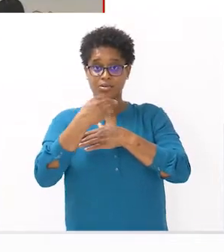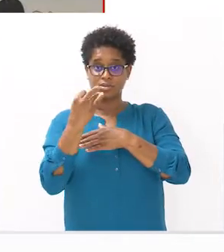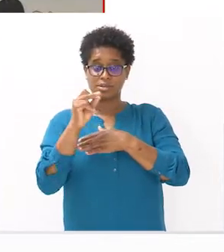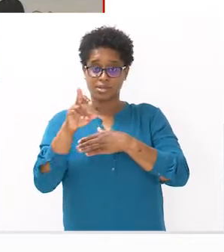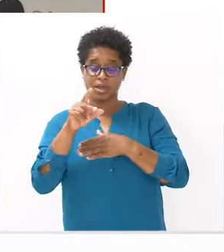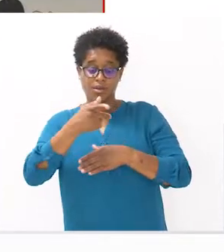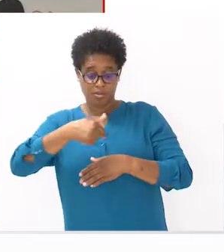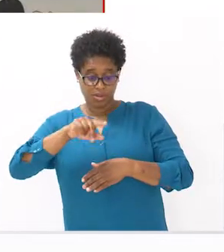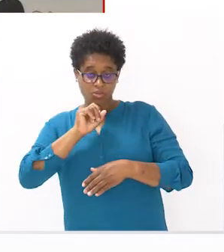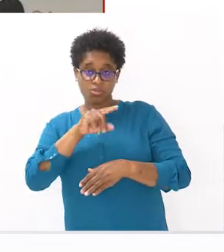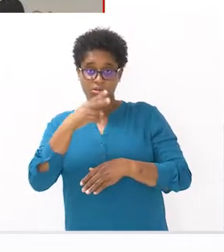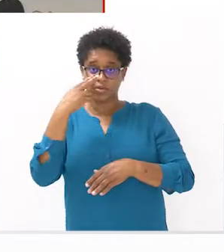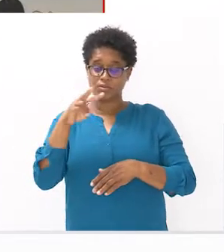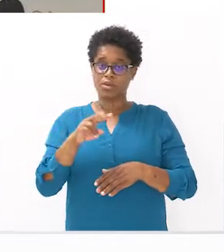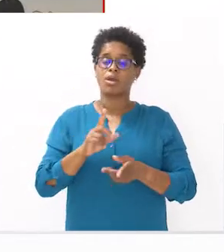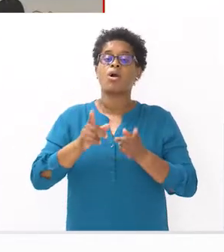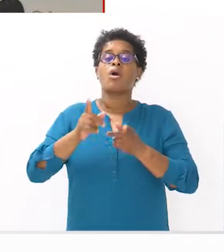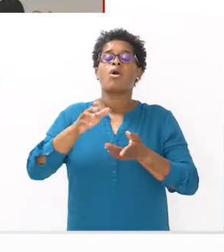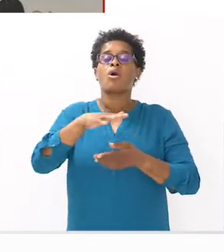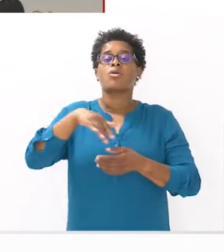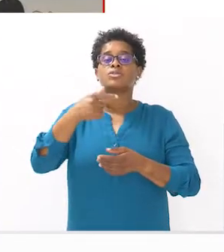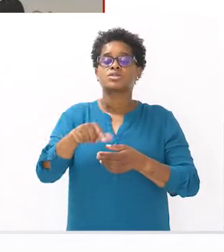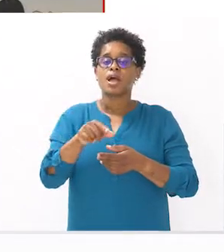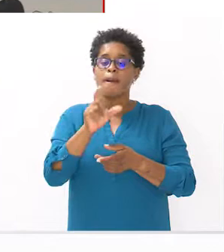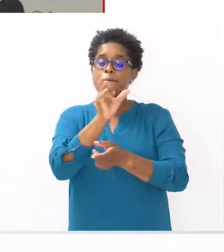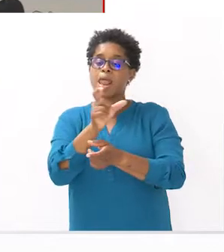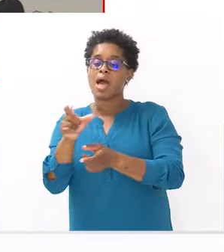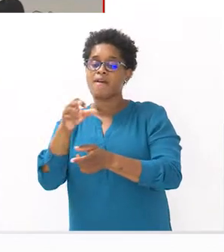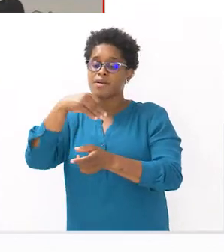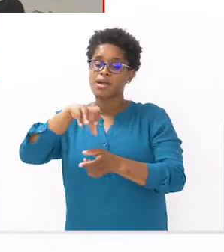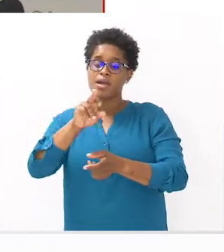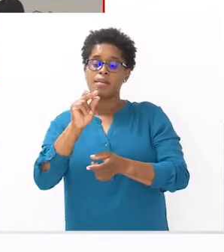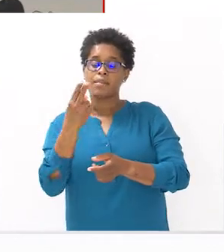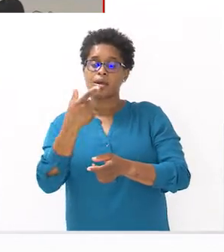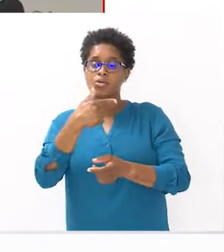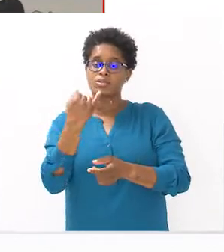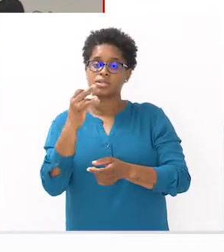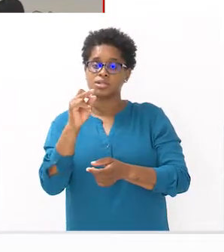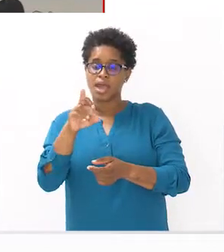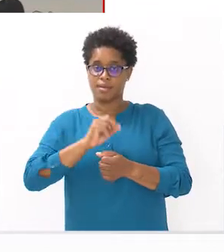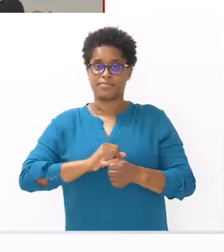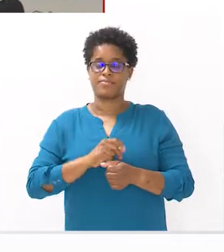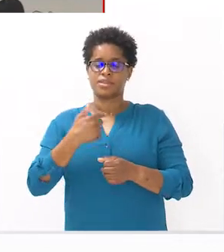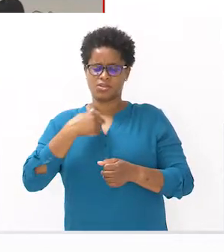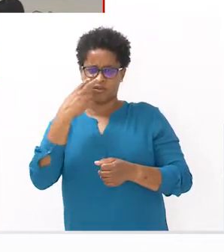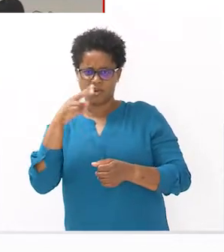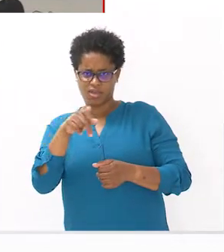ver onde está empregada a palavra trautear. Deixa-me ver.